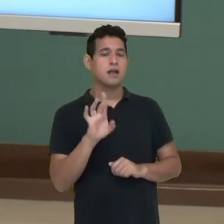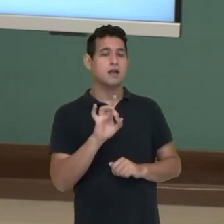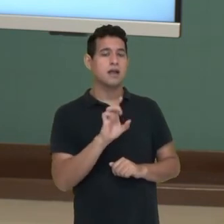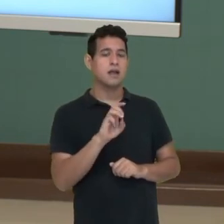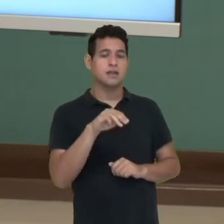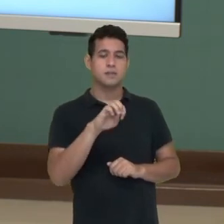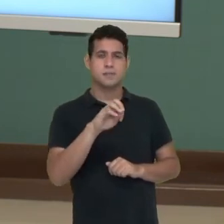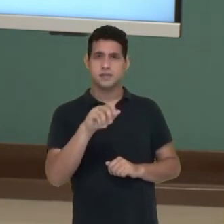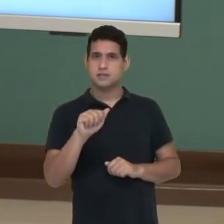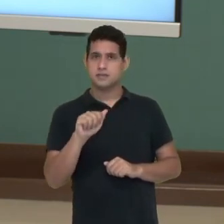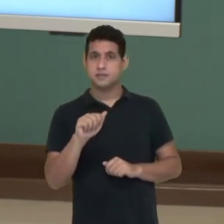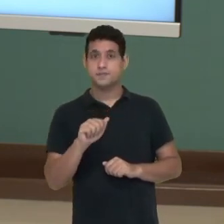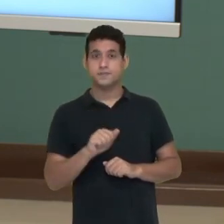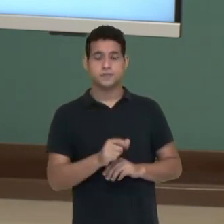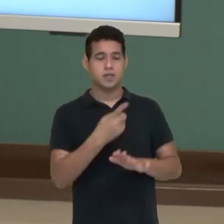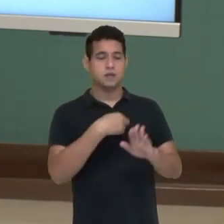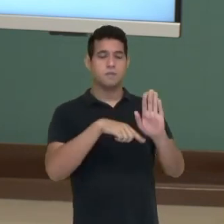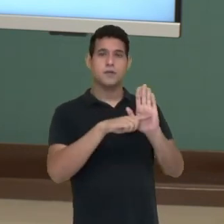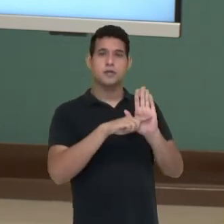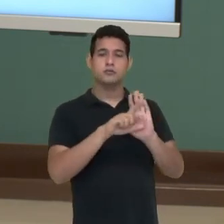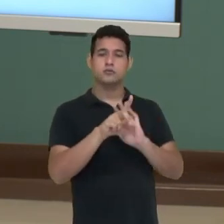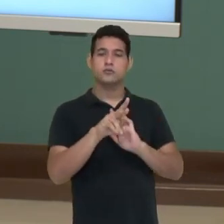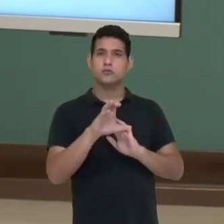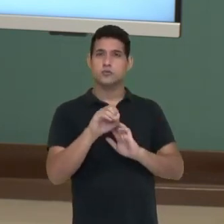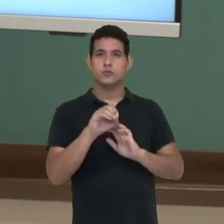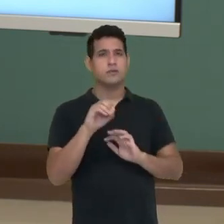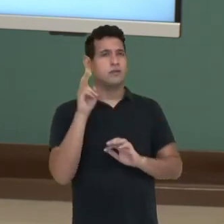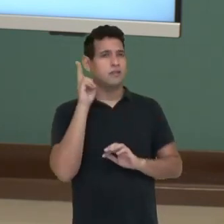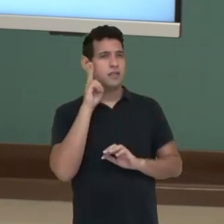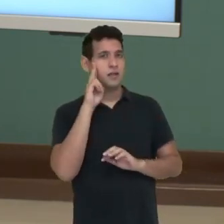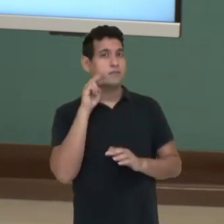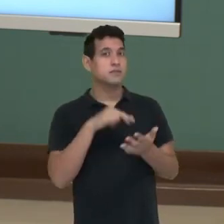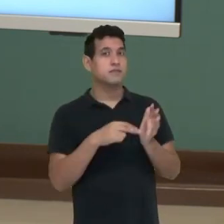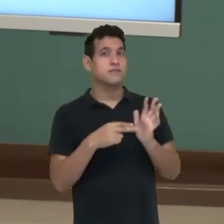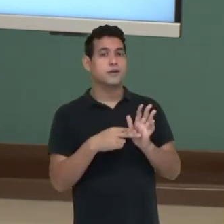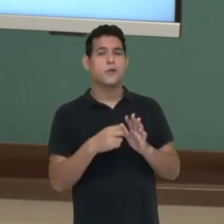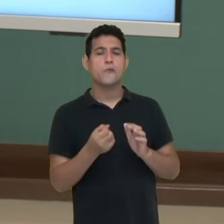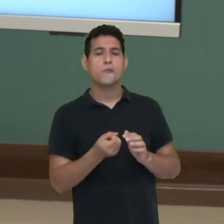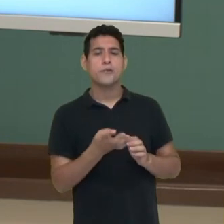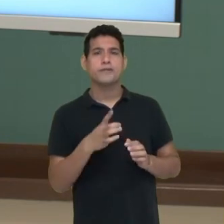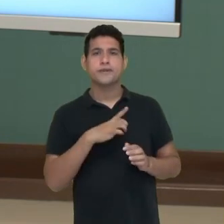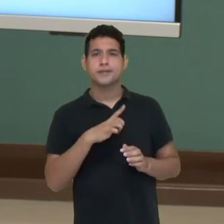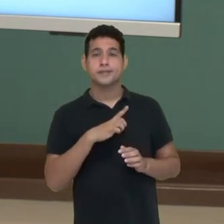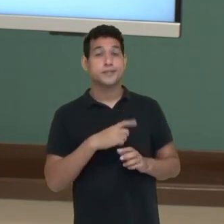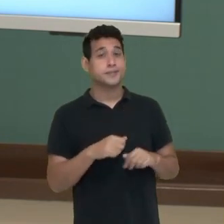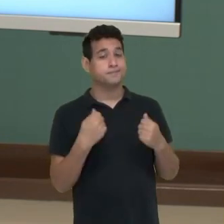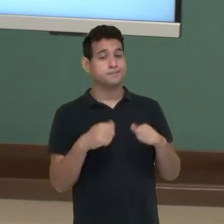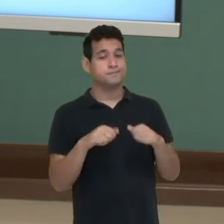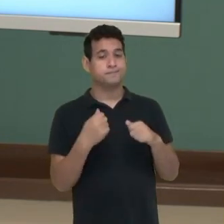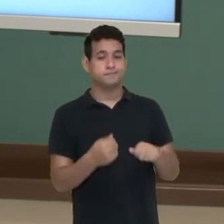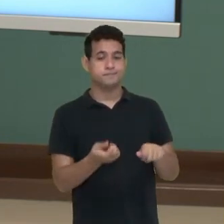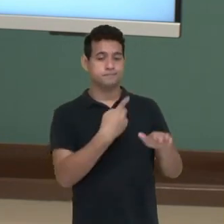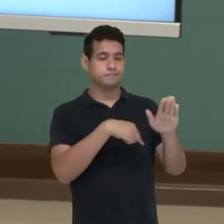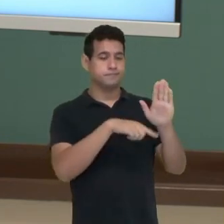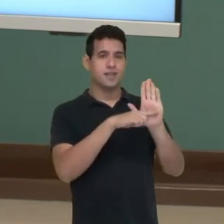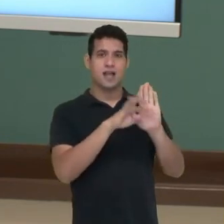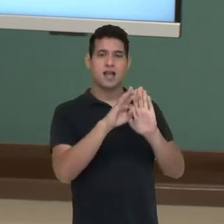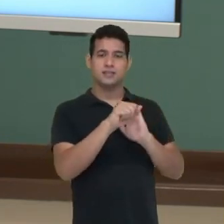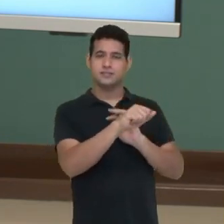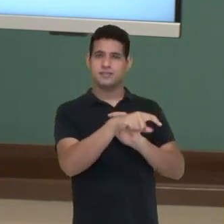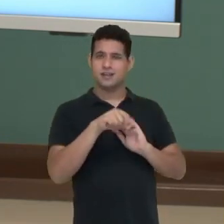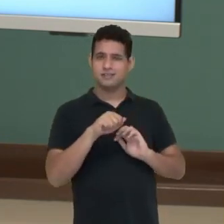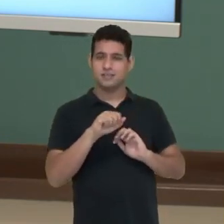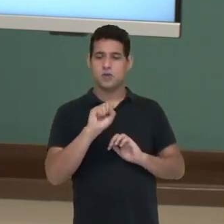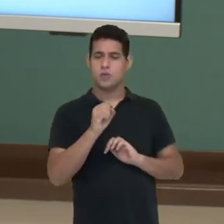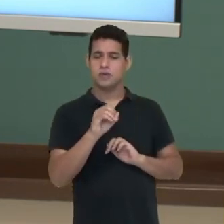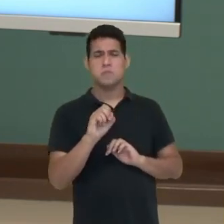né? Menos o lucro dele. Lembrando que o lucro é o que vai sobrar para ele. Então, ele tem que subtrair aquela sobretaxa de 80 mil,